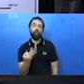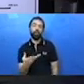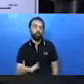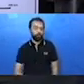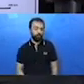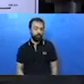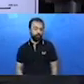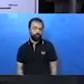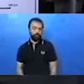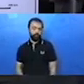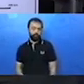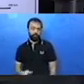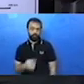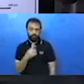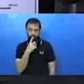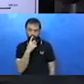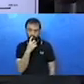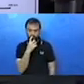Distrito Federal.